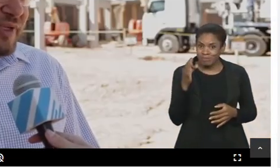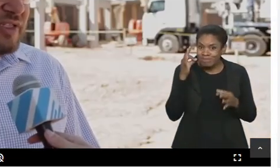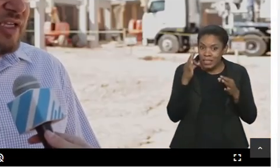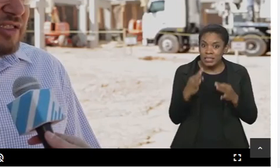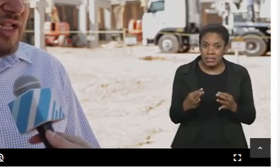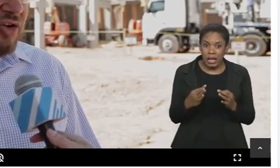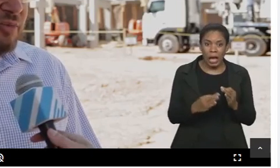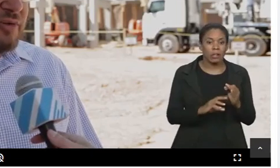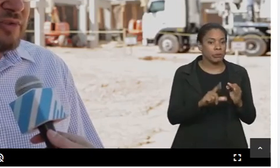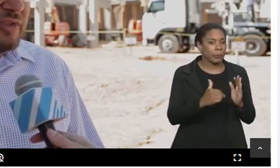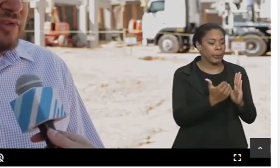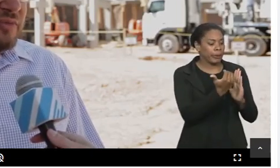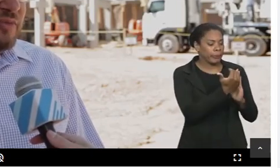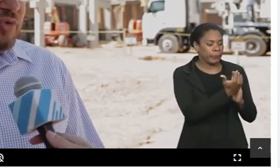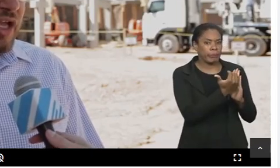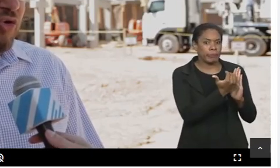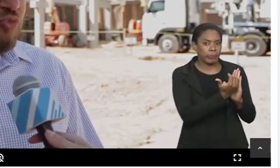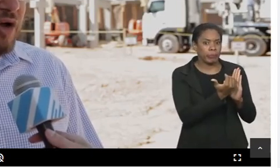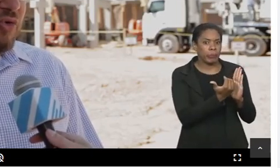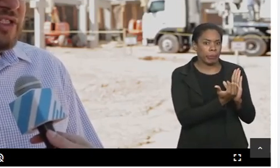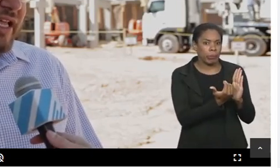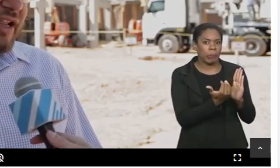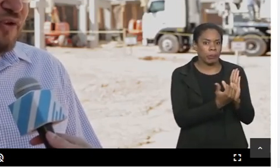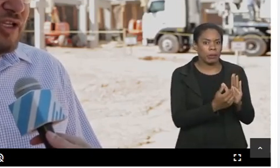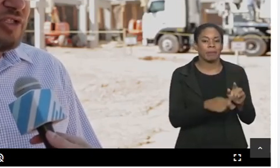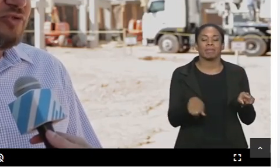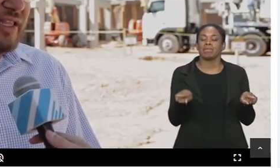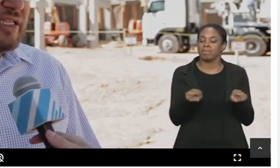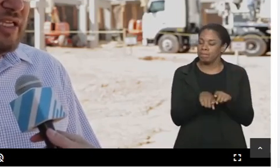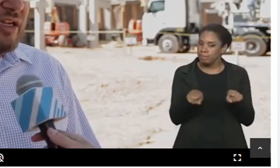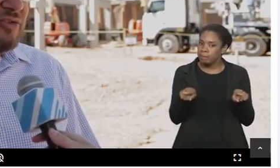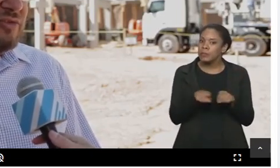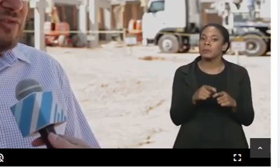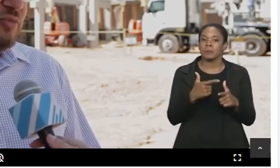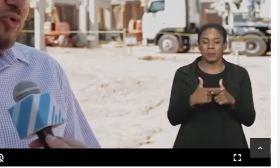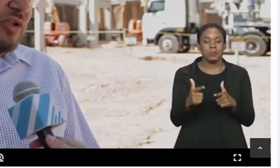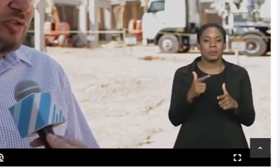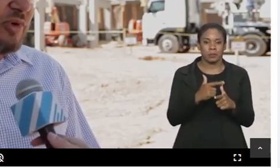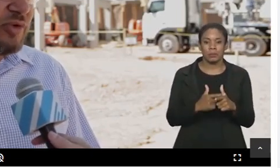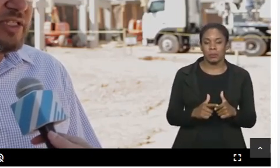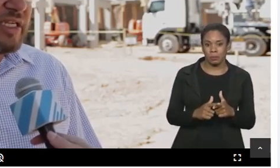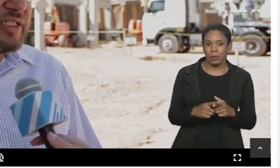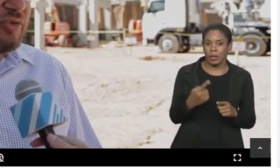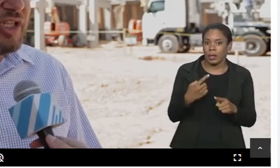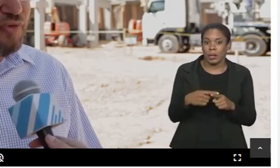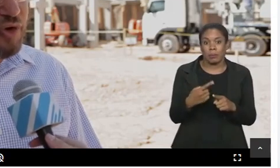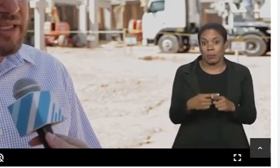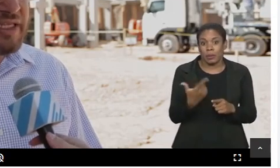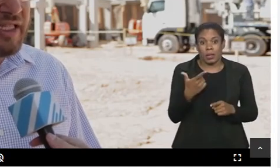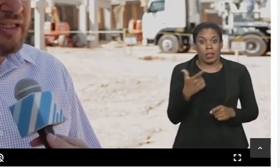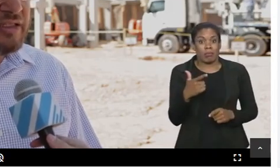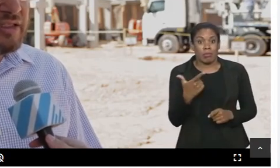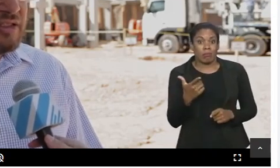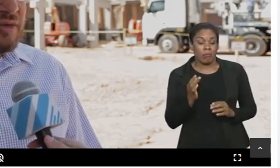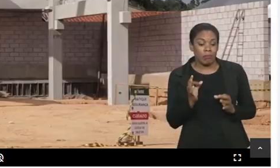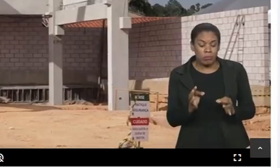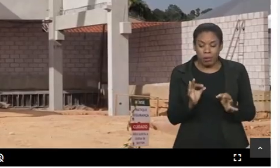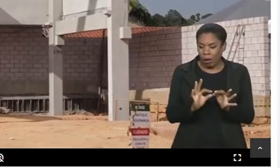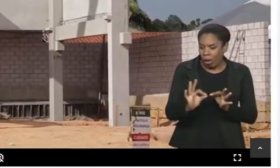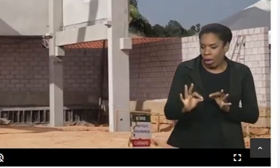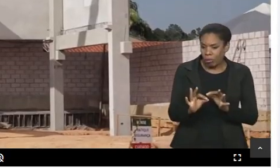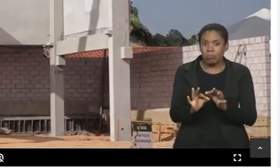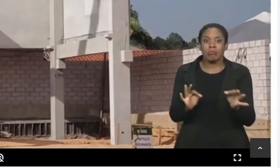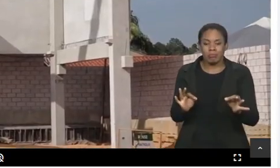nas etapas seguintes da obra, porque alguma coisa lá na frente não vai dar certo por conta de uma atualização que não foi passada